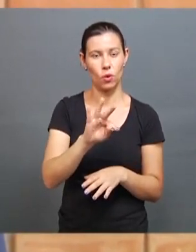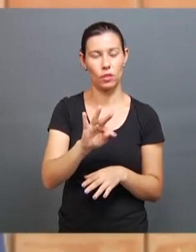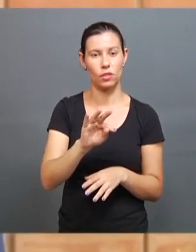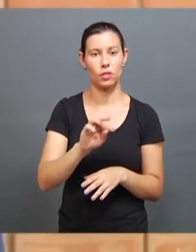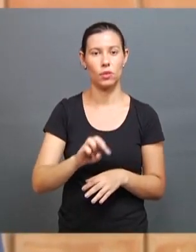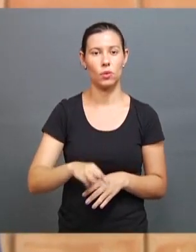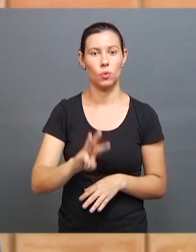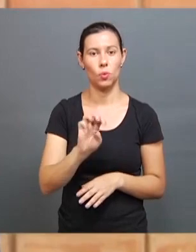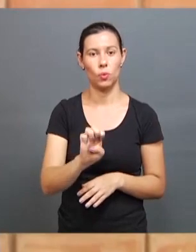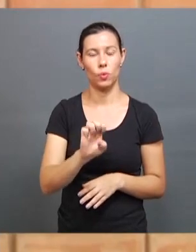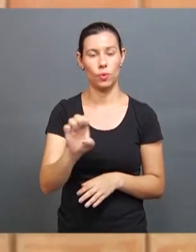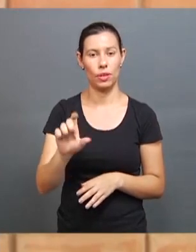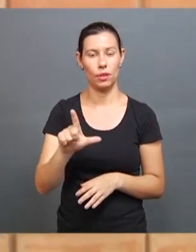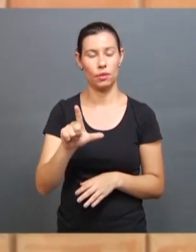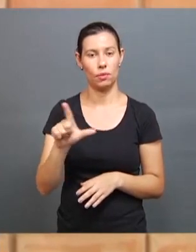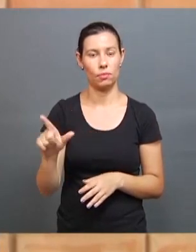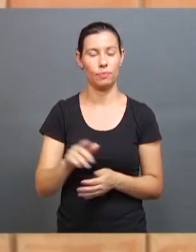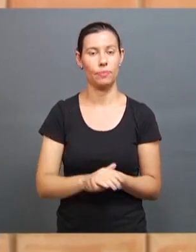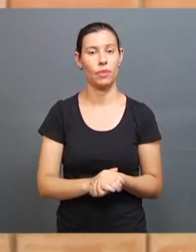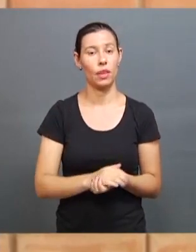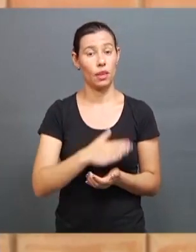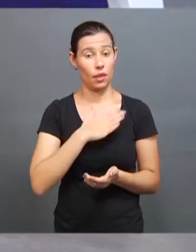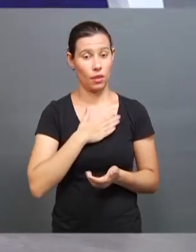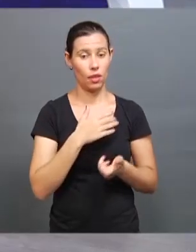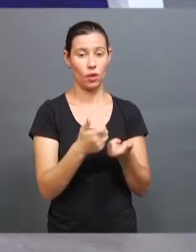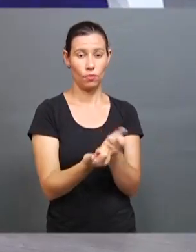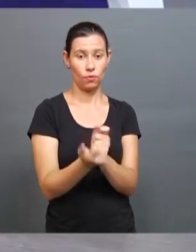ou um PlayStation 4.